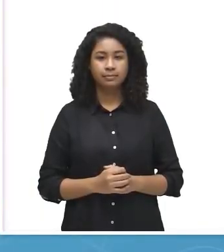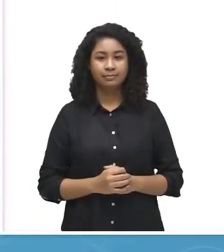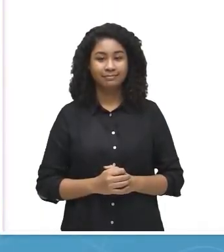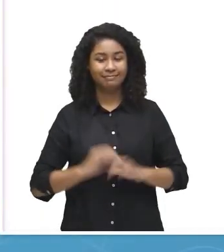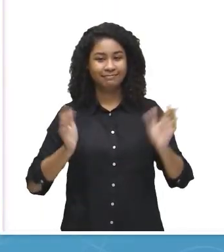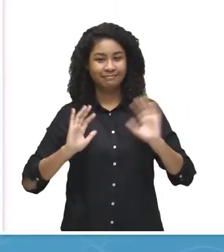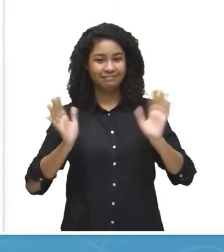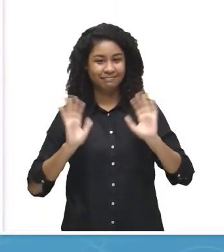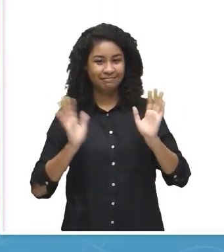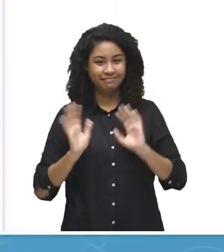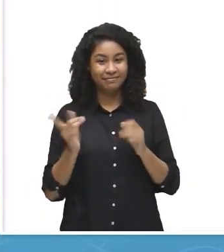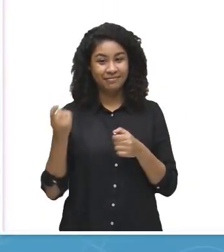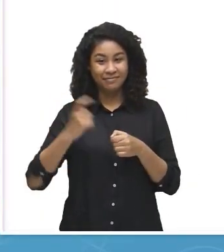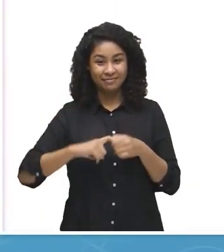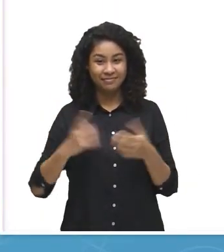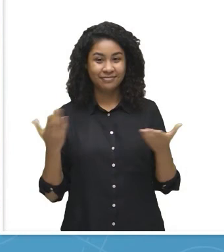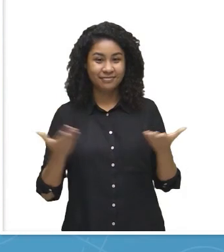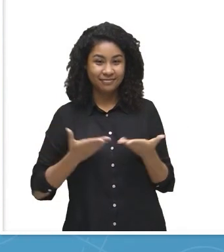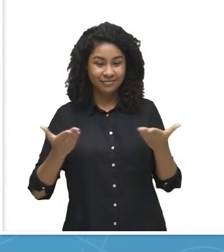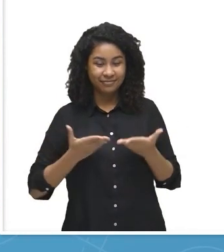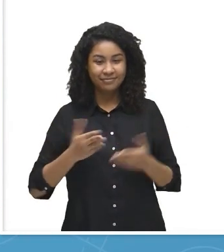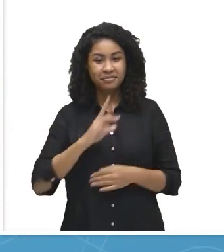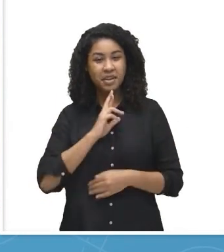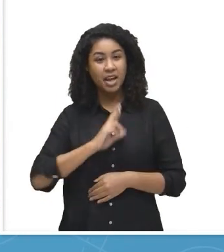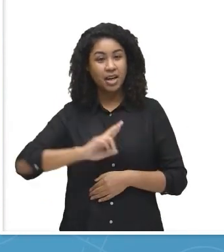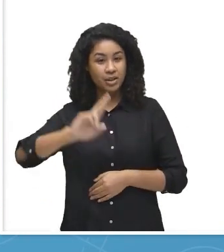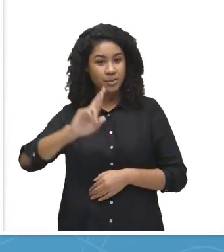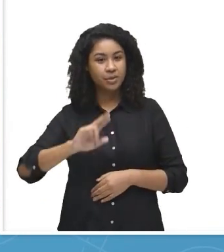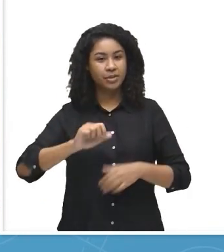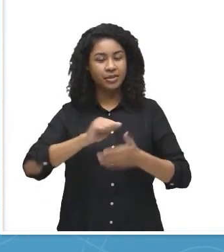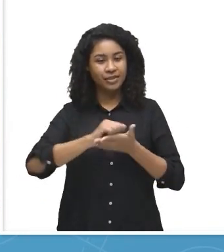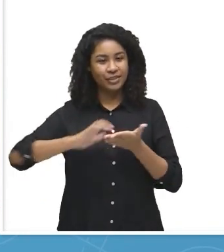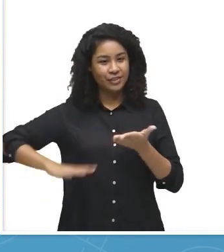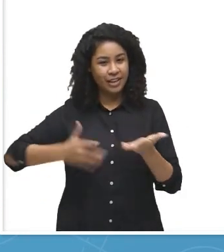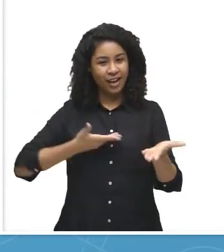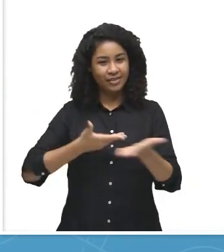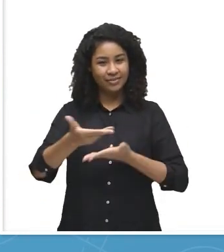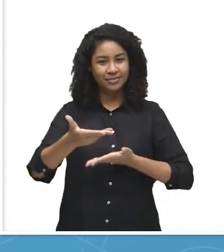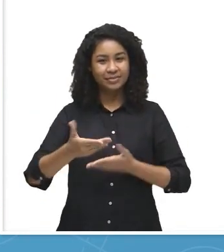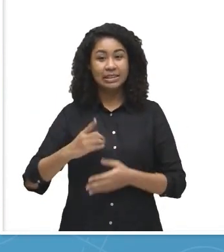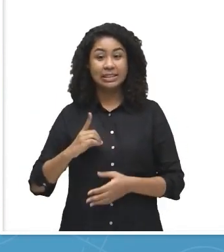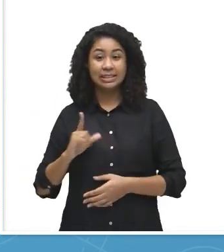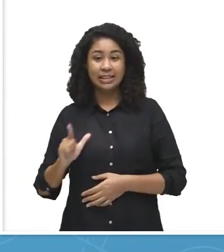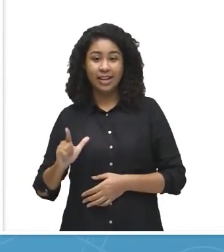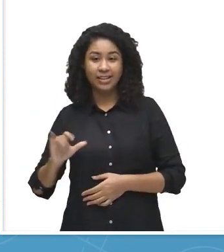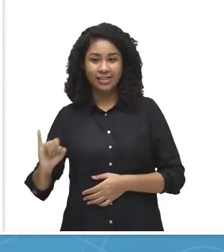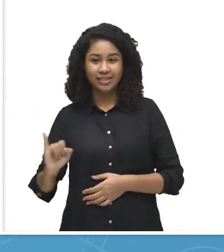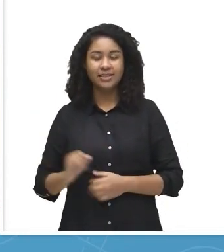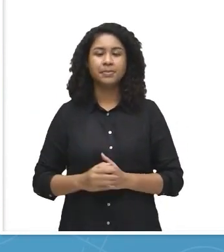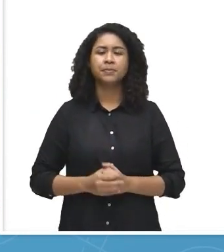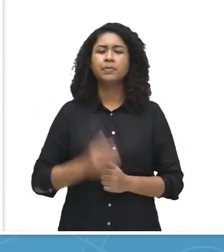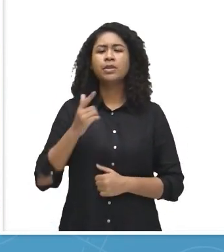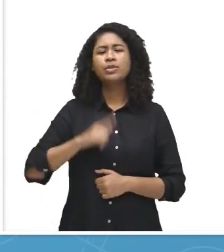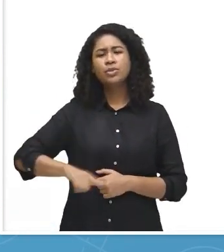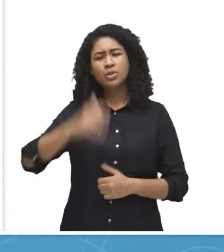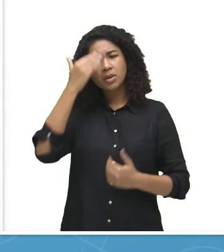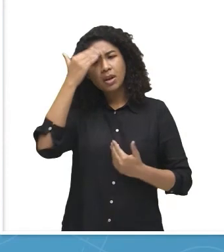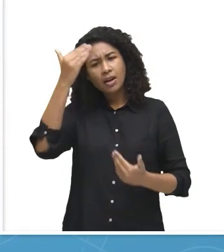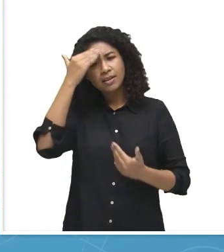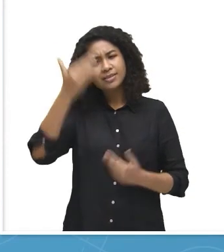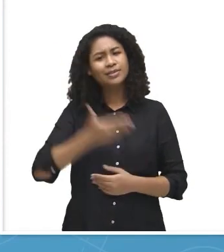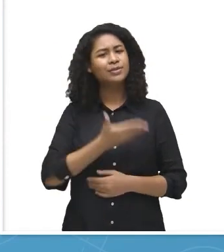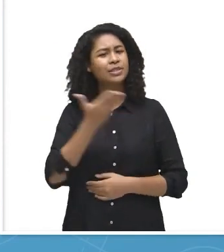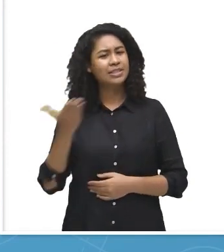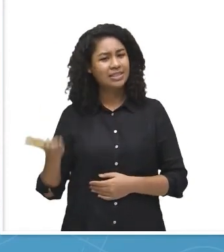Galerinha do nono ano, estamos de volta agora para responder a nossa atividade interativa. Queria mais uma vez agradecer a todos pela participação no